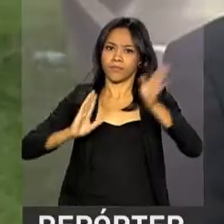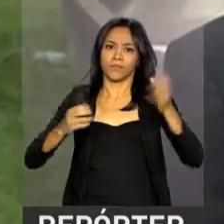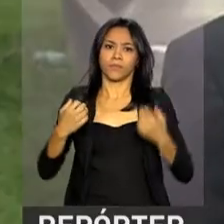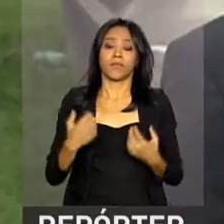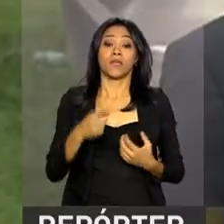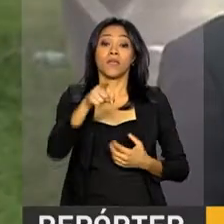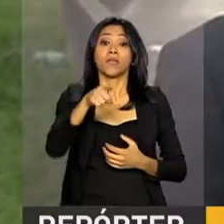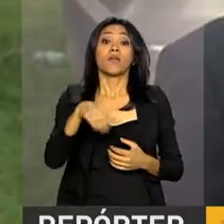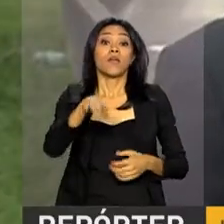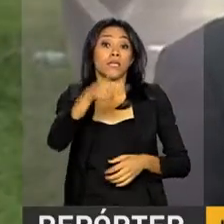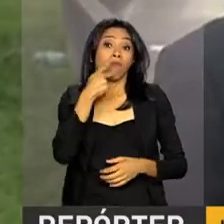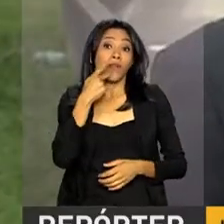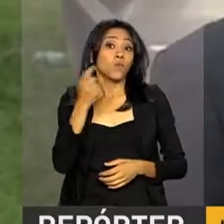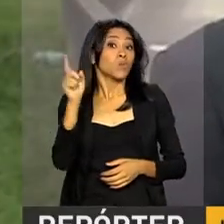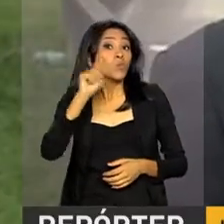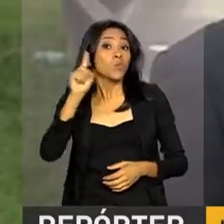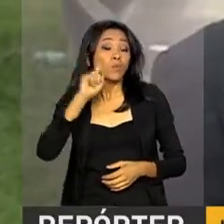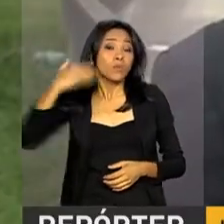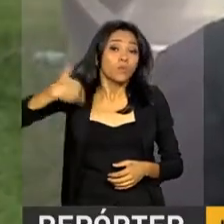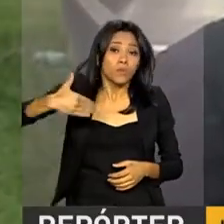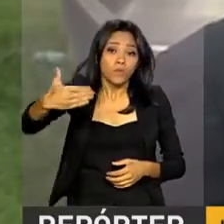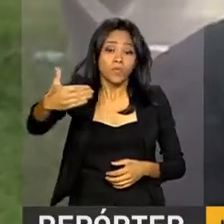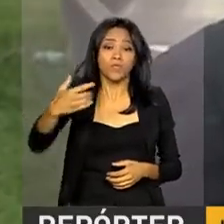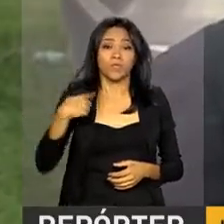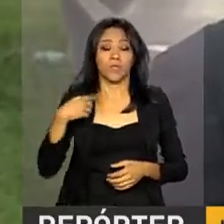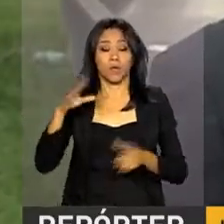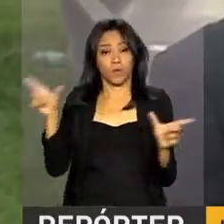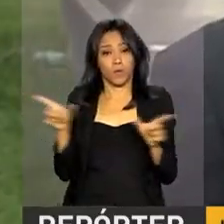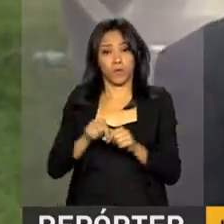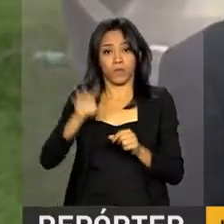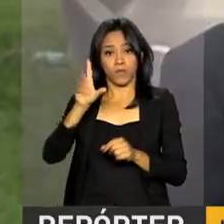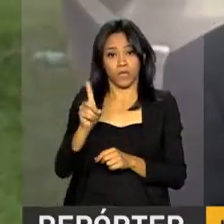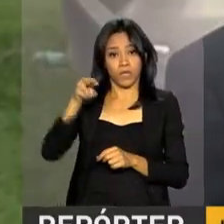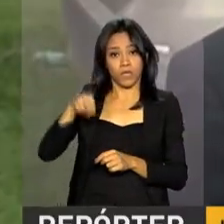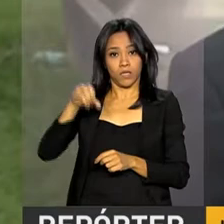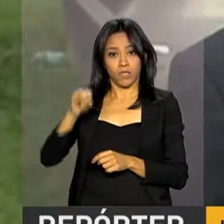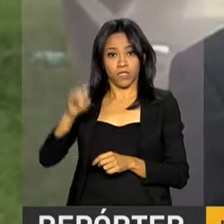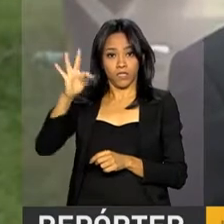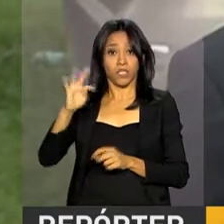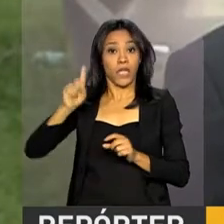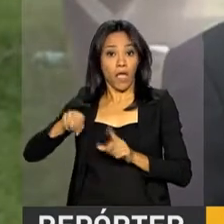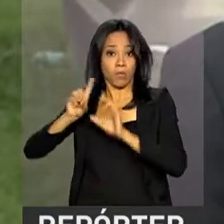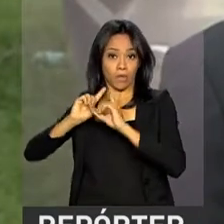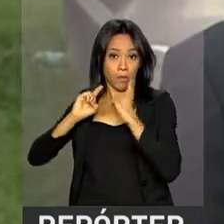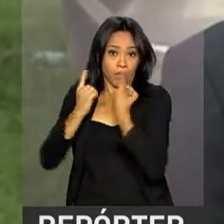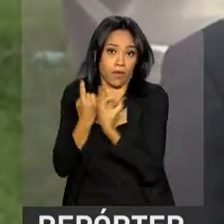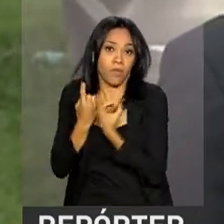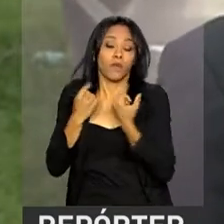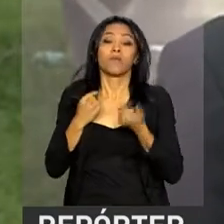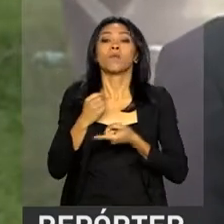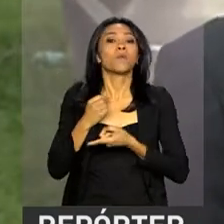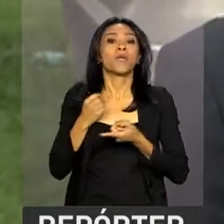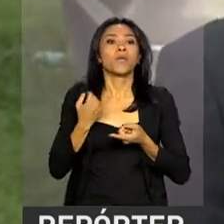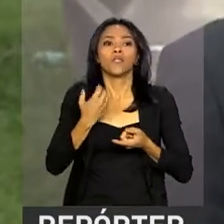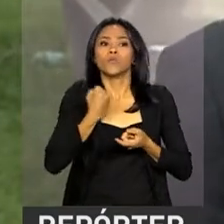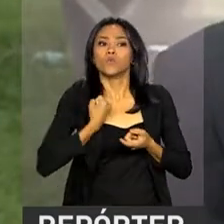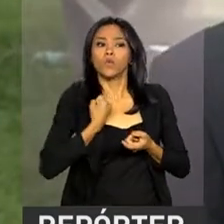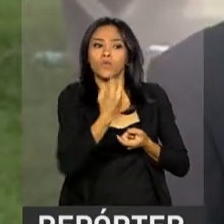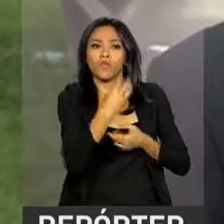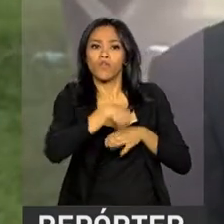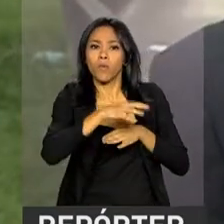o que os motoristas vivenciam diariamente o departamento nacional de infraestrutura de transportes transformou em números e